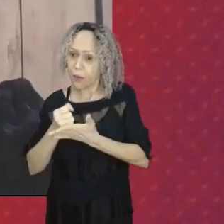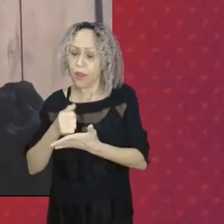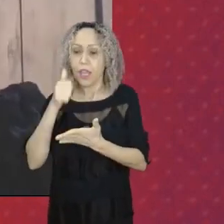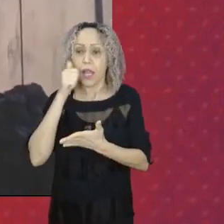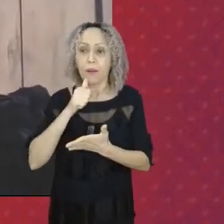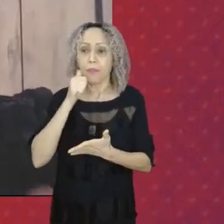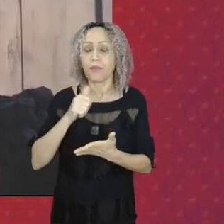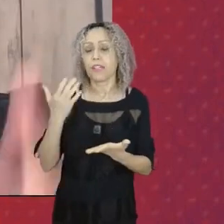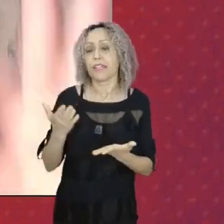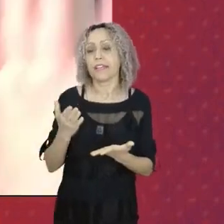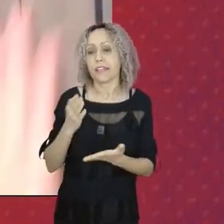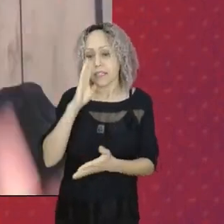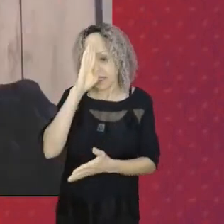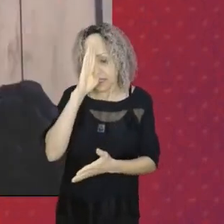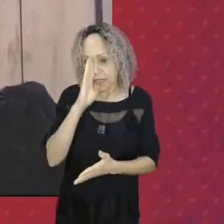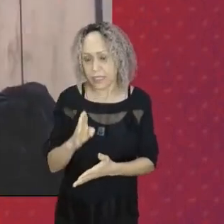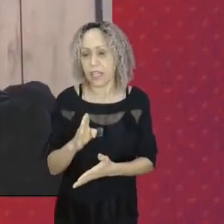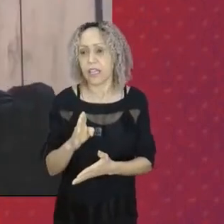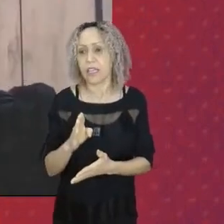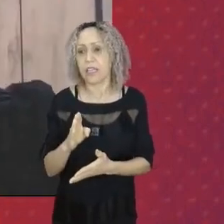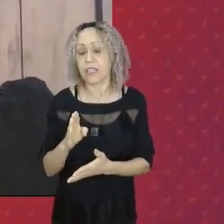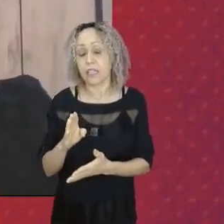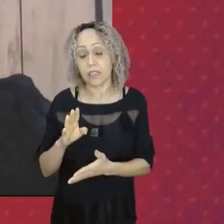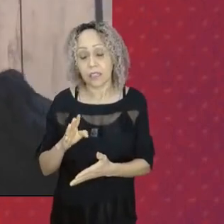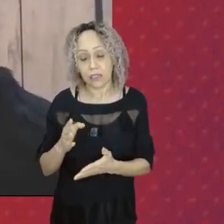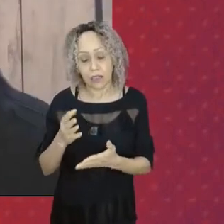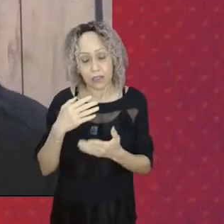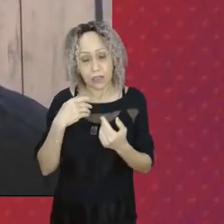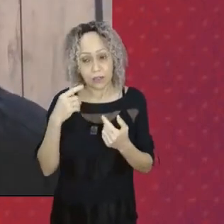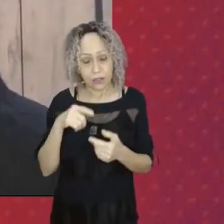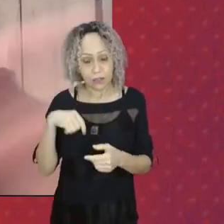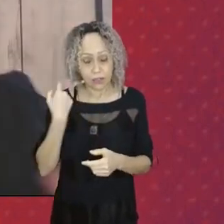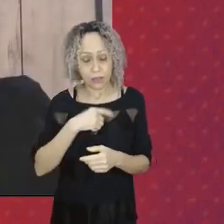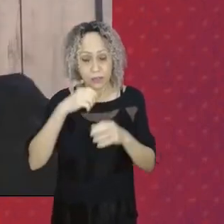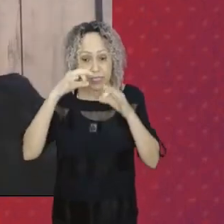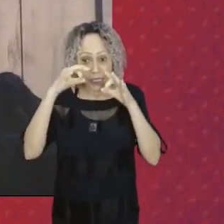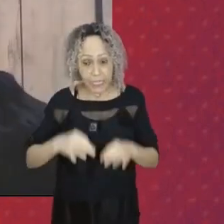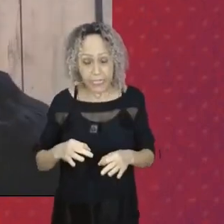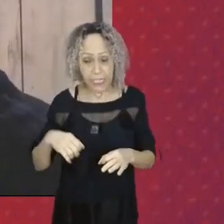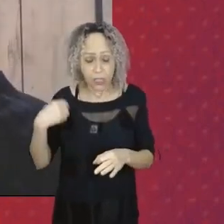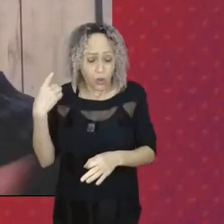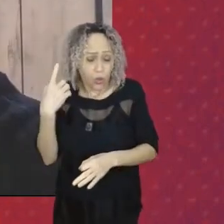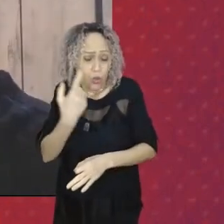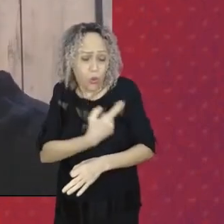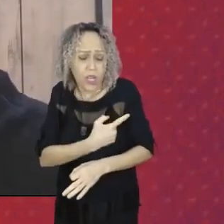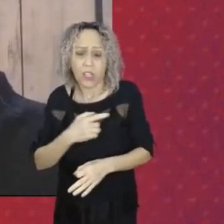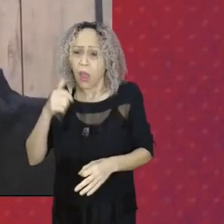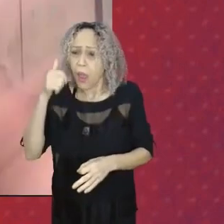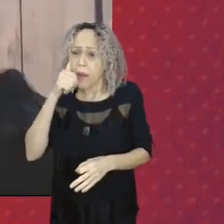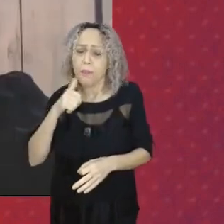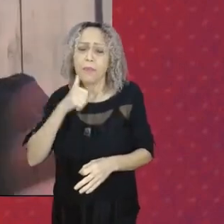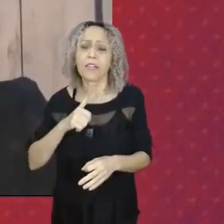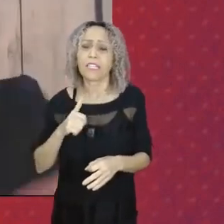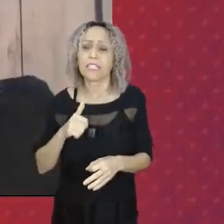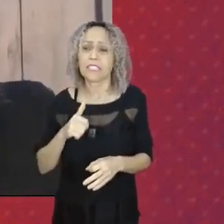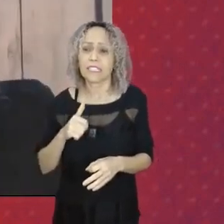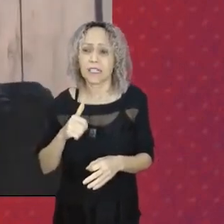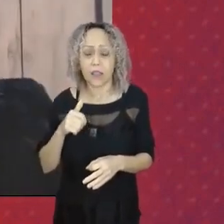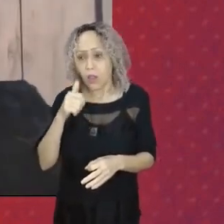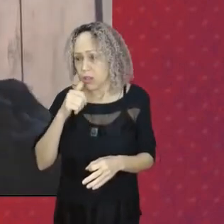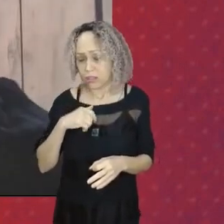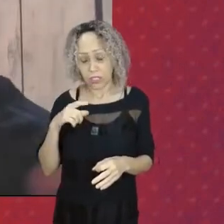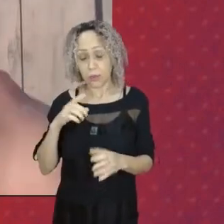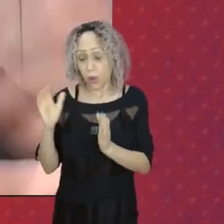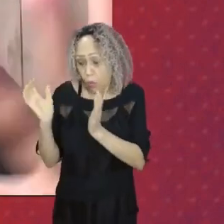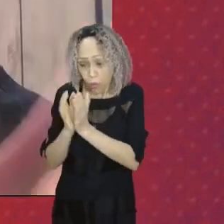cisgênera que está nos acompanhando, que vocês podem ter certeza que todas nós, mulheres, nós vemos de uma vertente, mulheres, não é